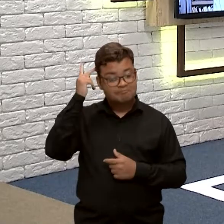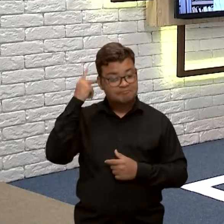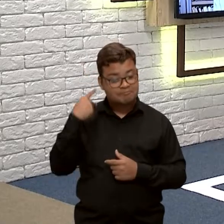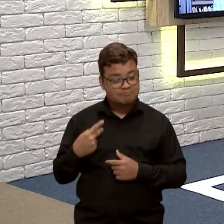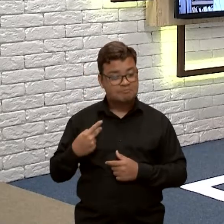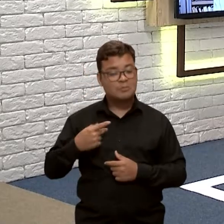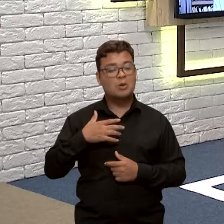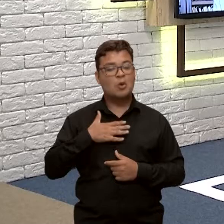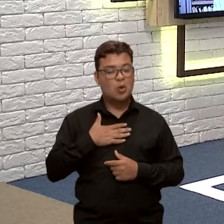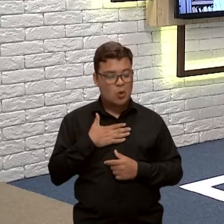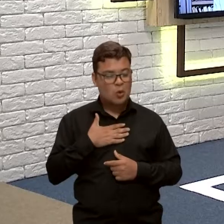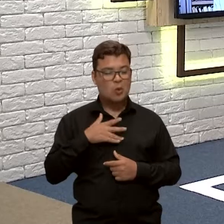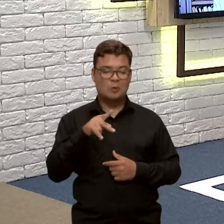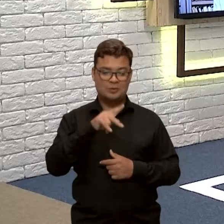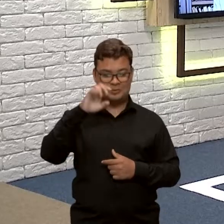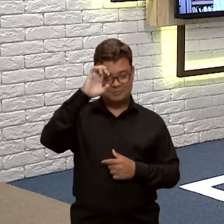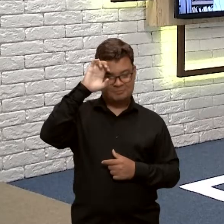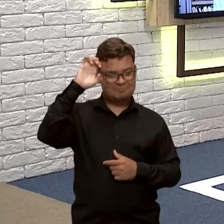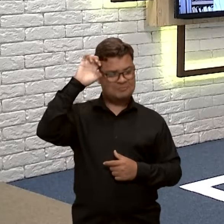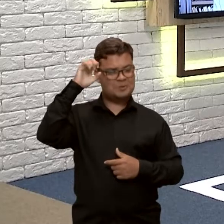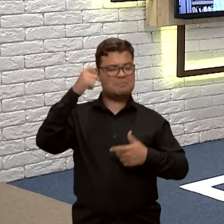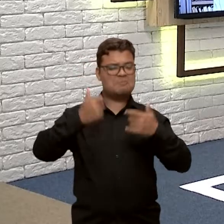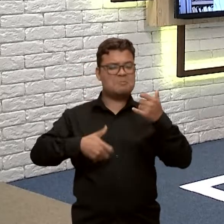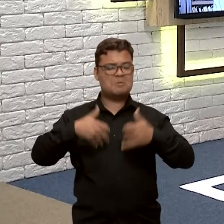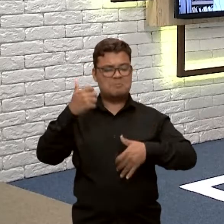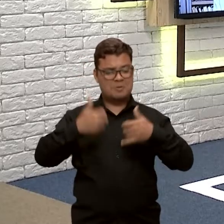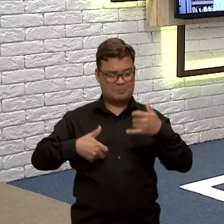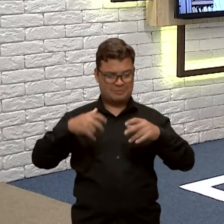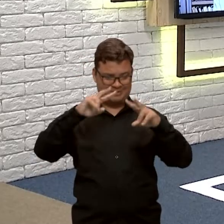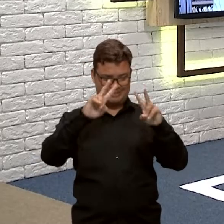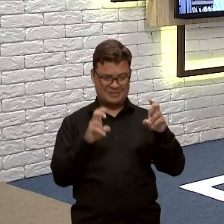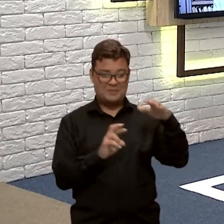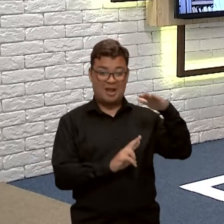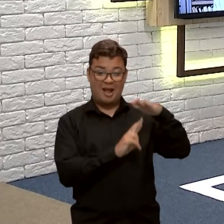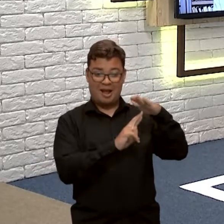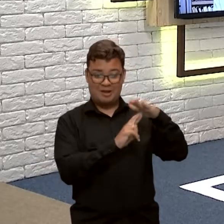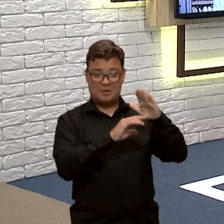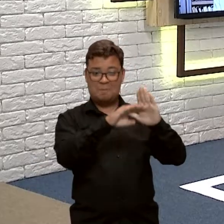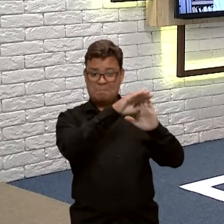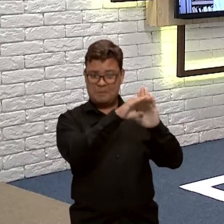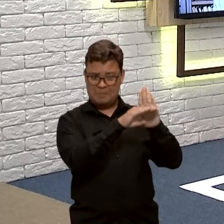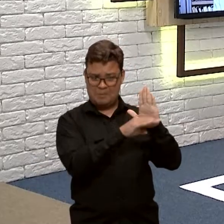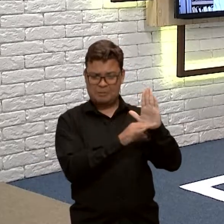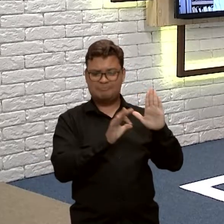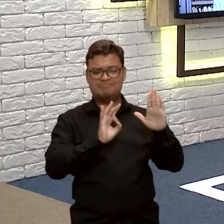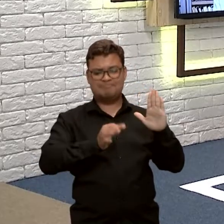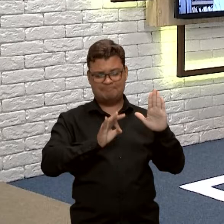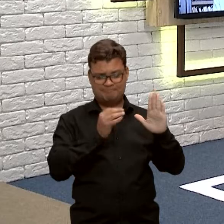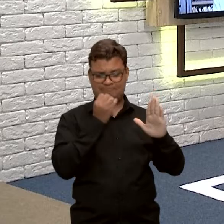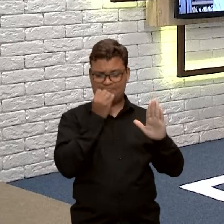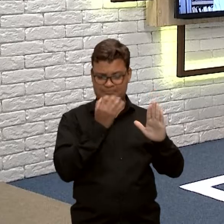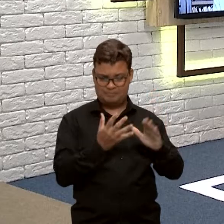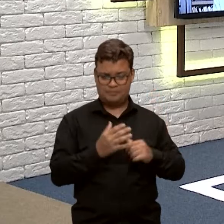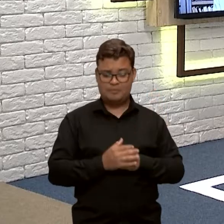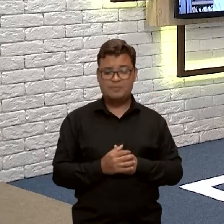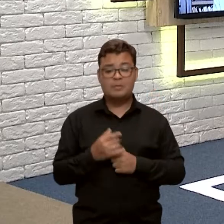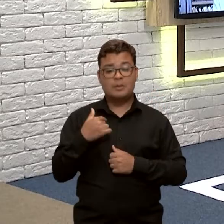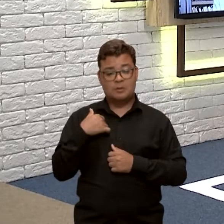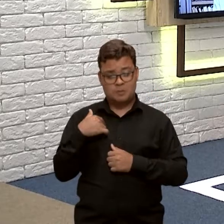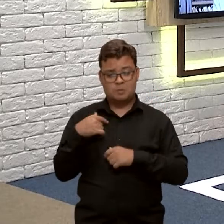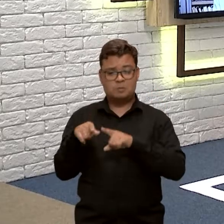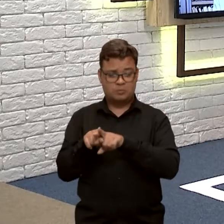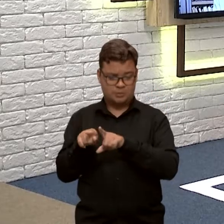exposição do professor Edvar sobre a questão dos rankings, né? Assim como eu vou fazer uma